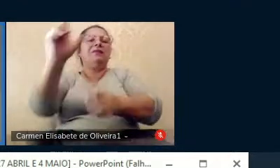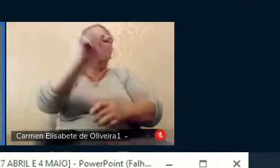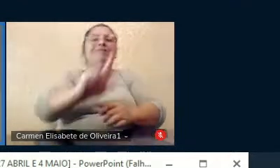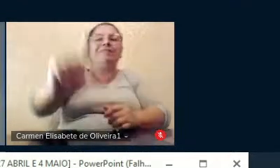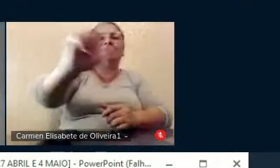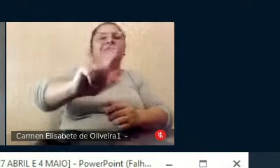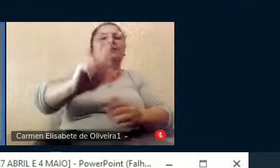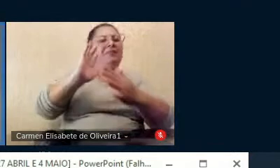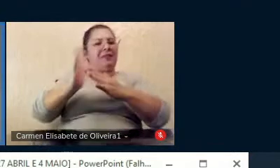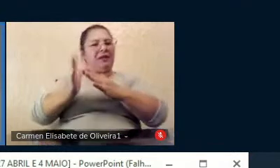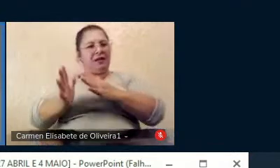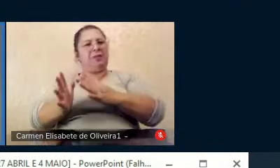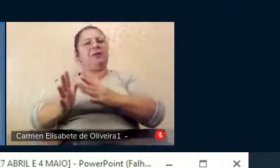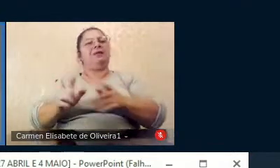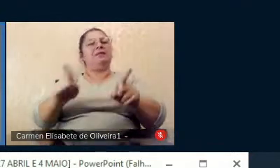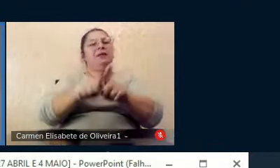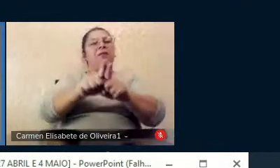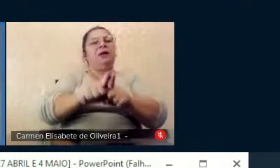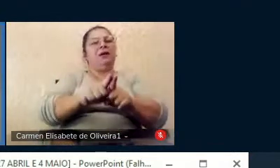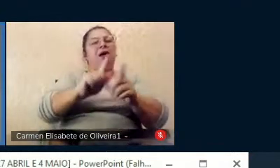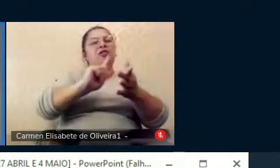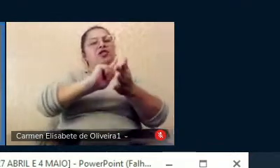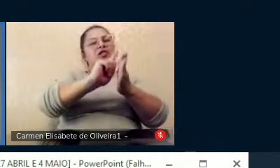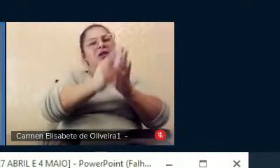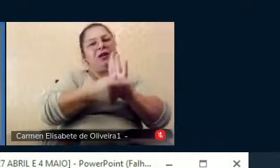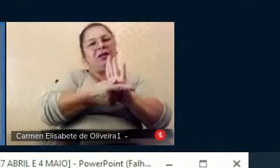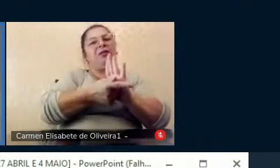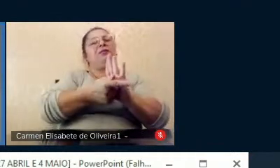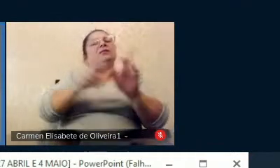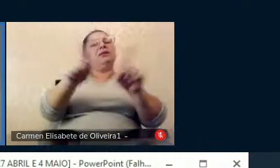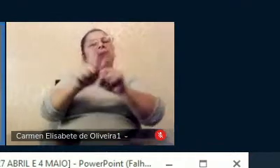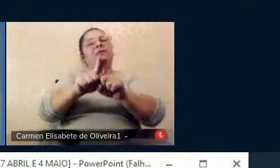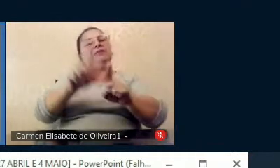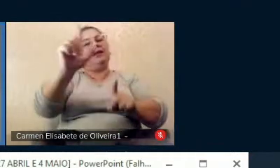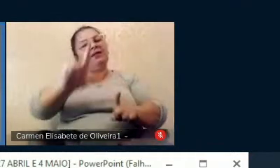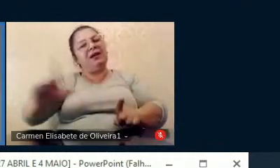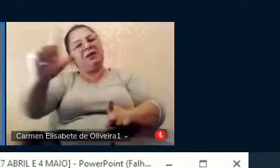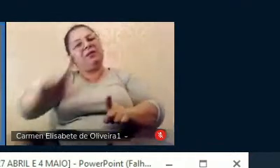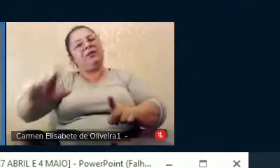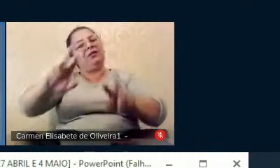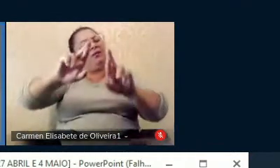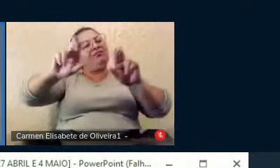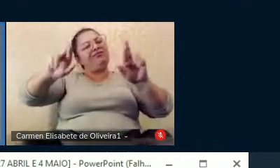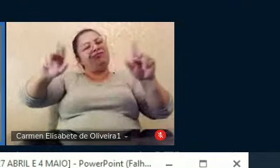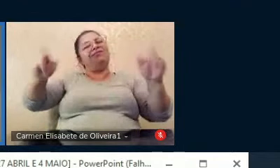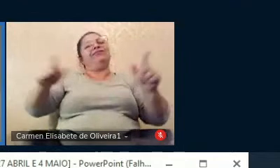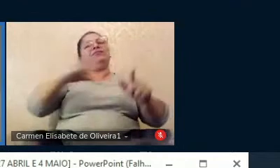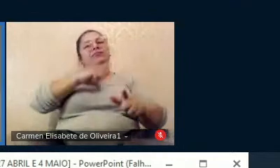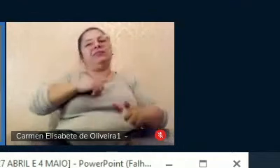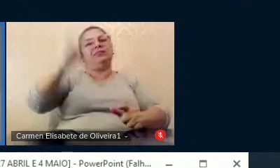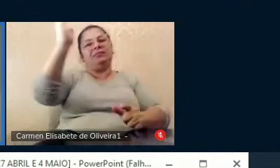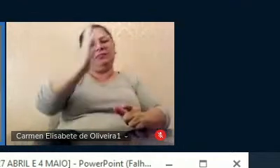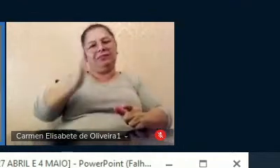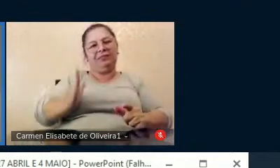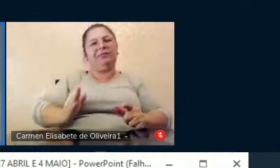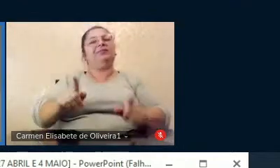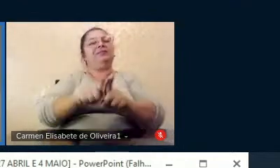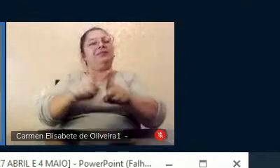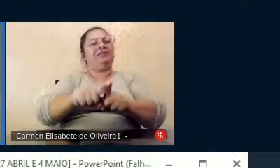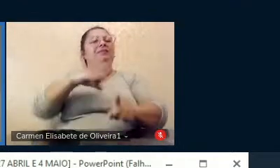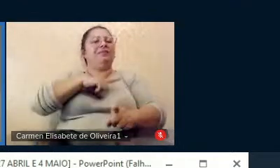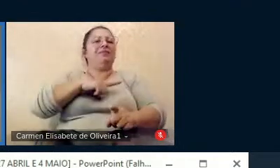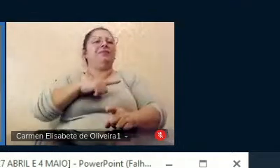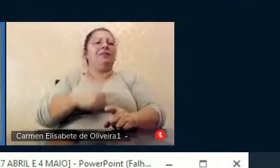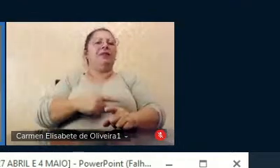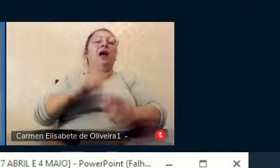Libras, os gêneros literários em Libras também, que são vários, assim como tem na nossa literatura brasileira, em outras literaturas.